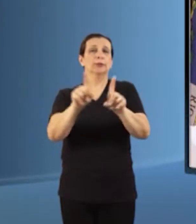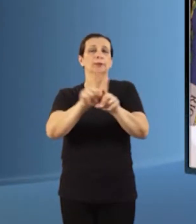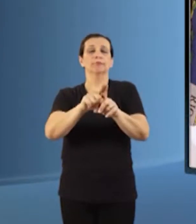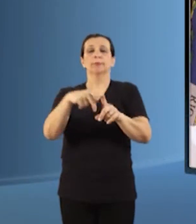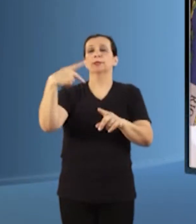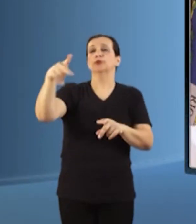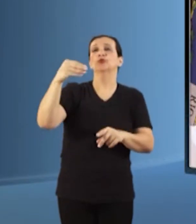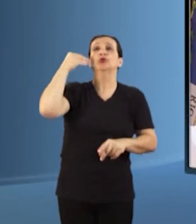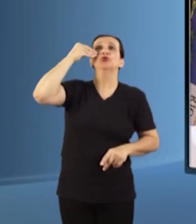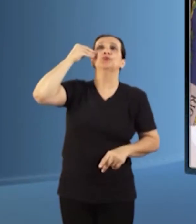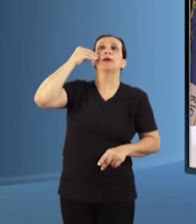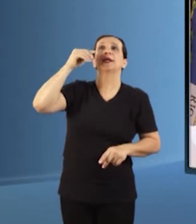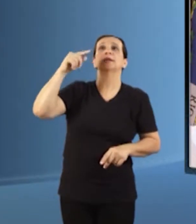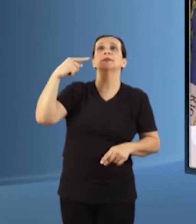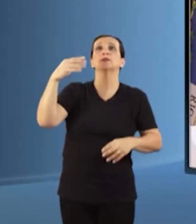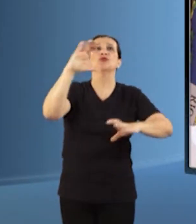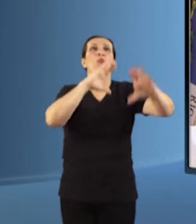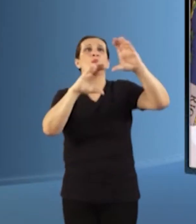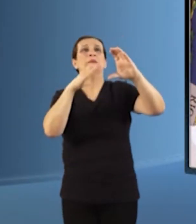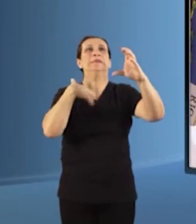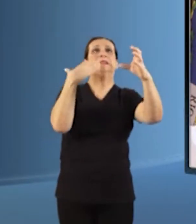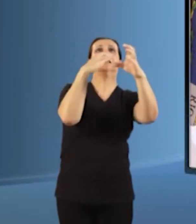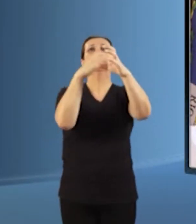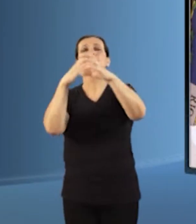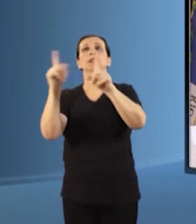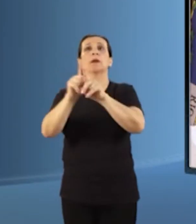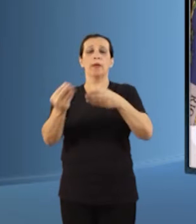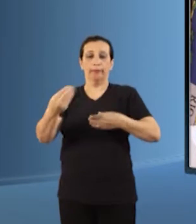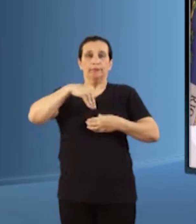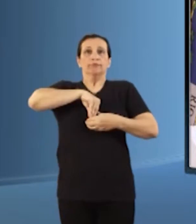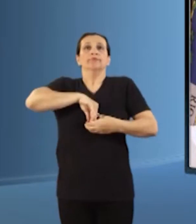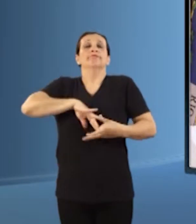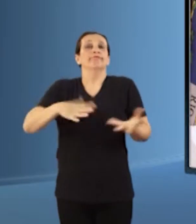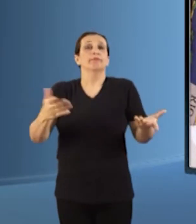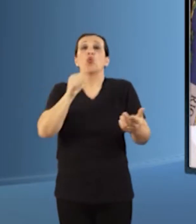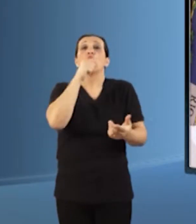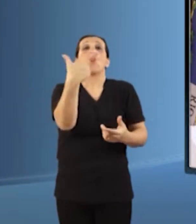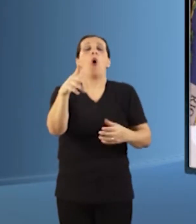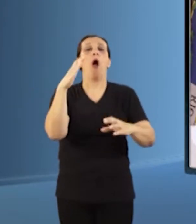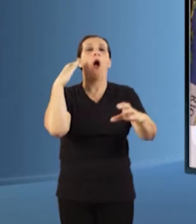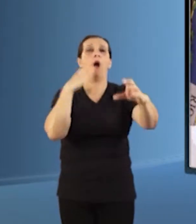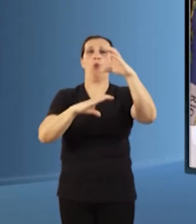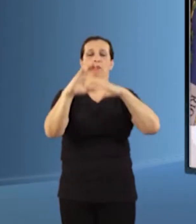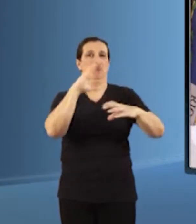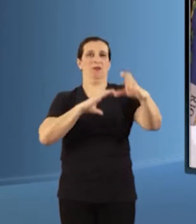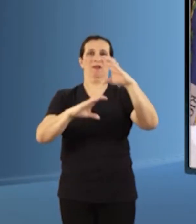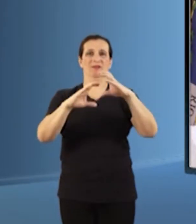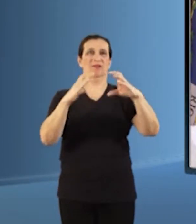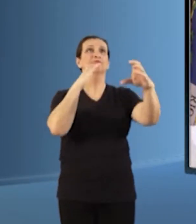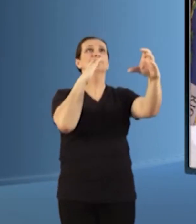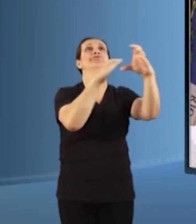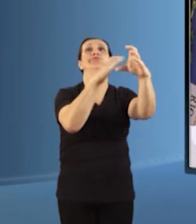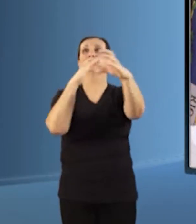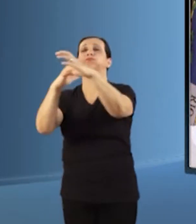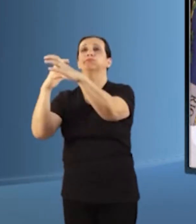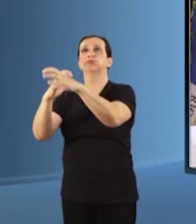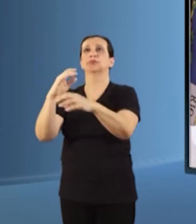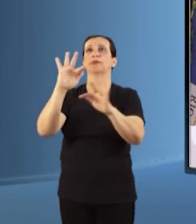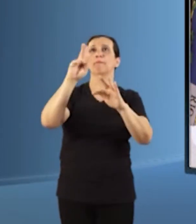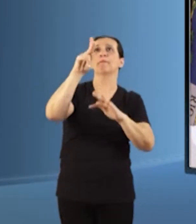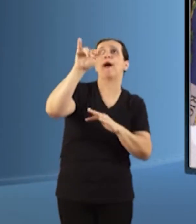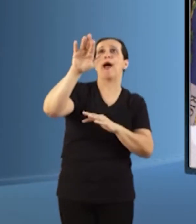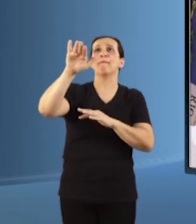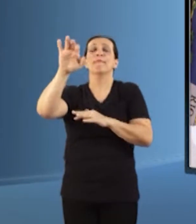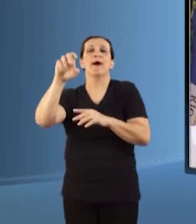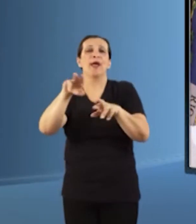Principalmente naquelas suas primeiras experiências de comunicação, da sua subjetividade, em que não há comunicação com seus pais, com